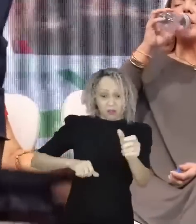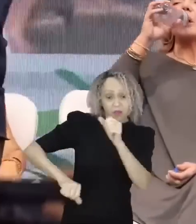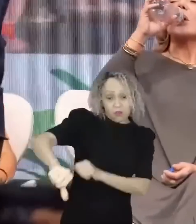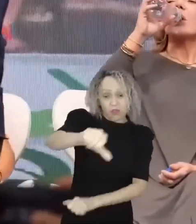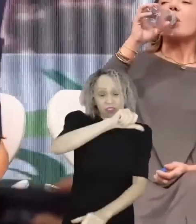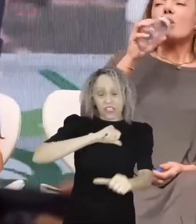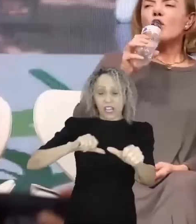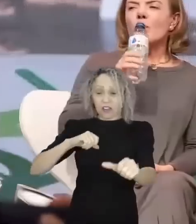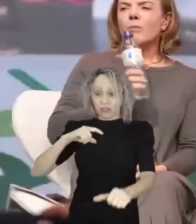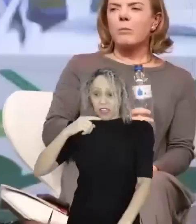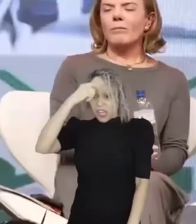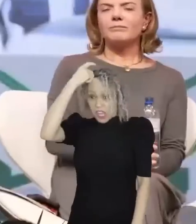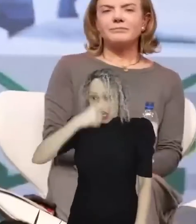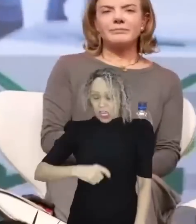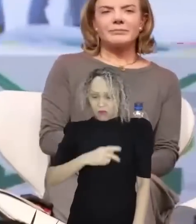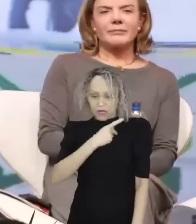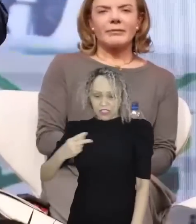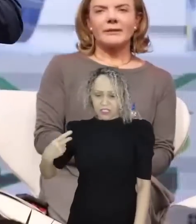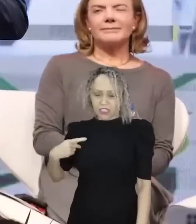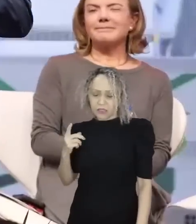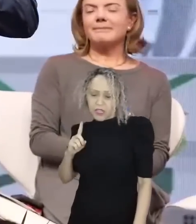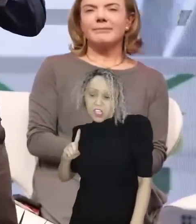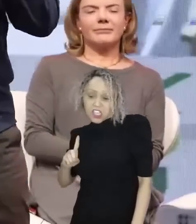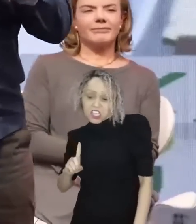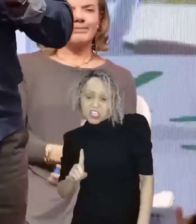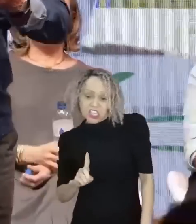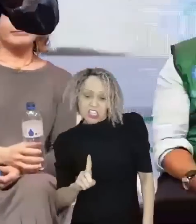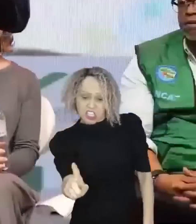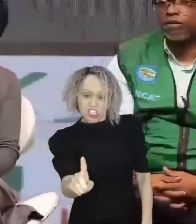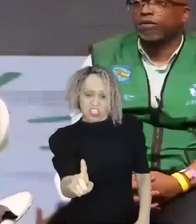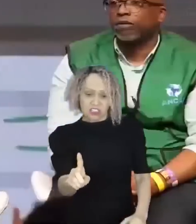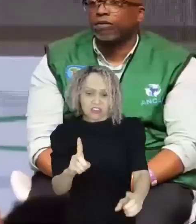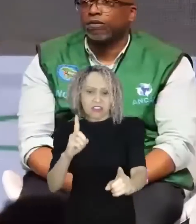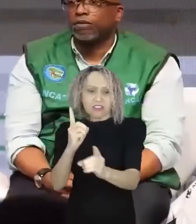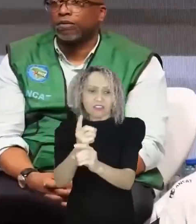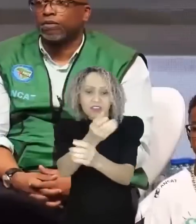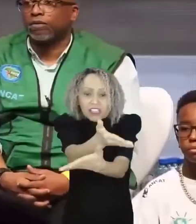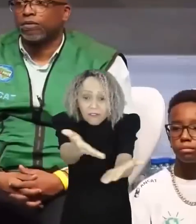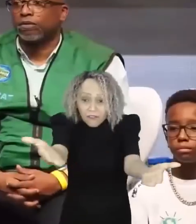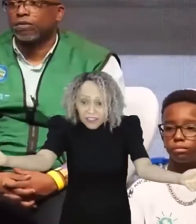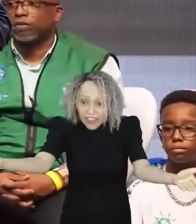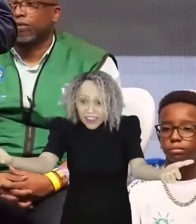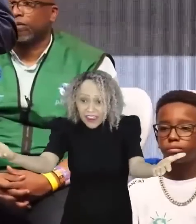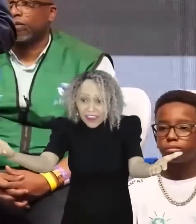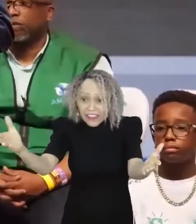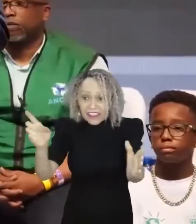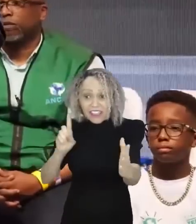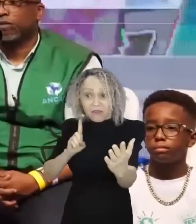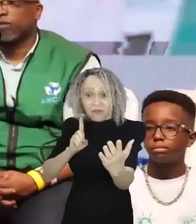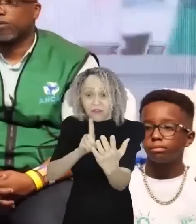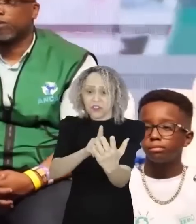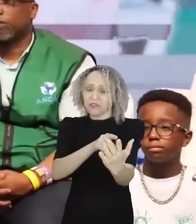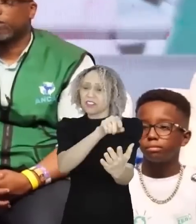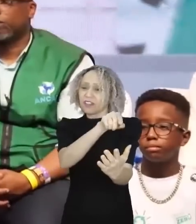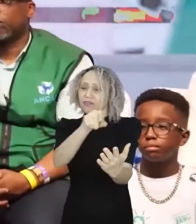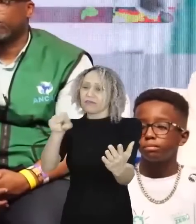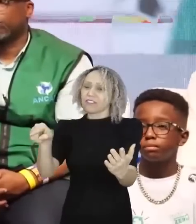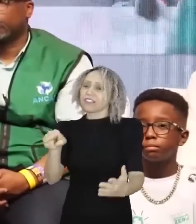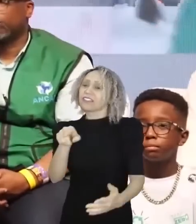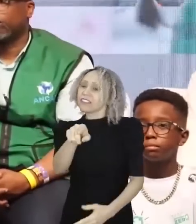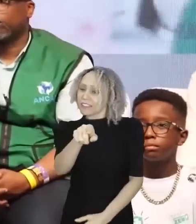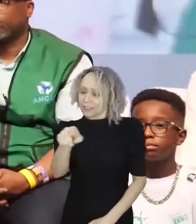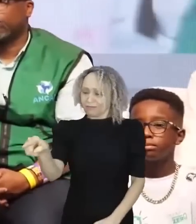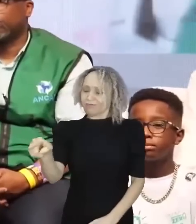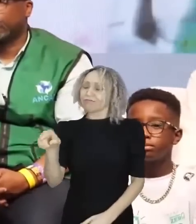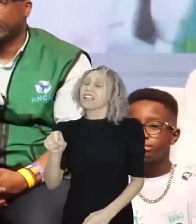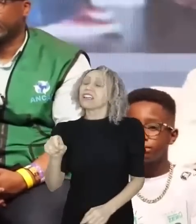para que a gente possa conversar e tentar encontrar uma solução definitiva para os moradores